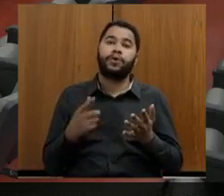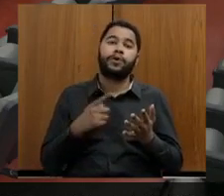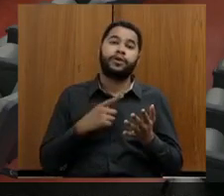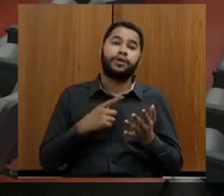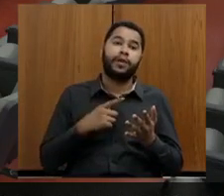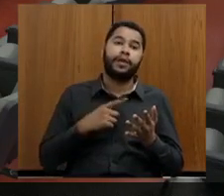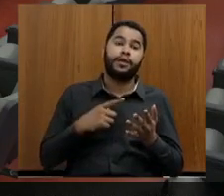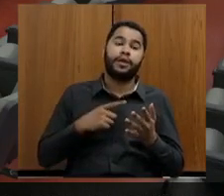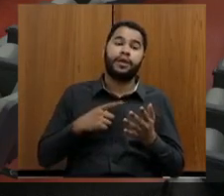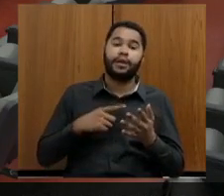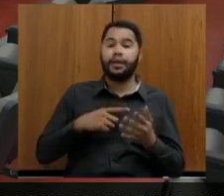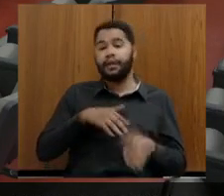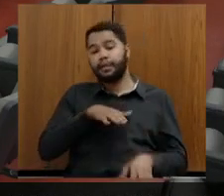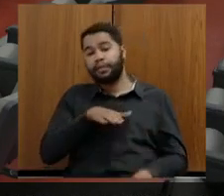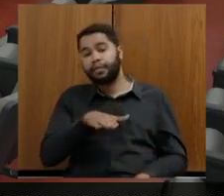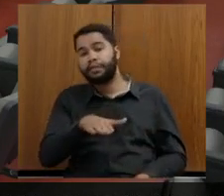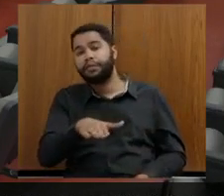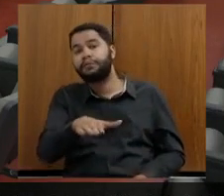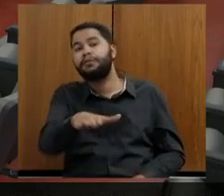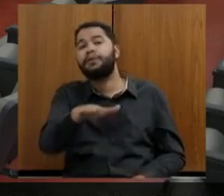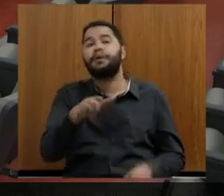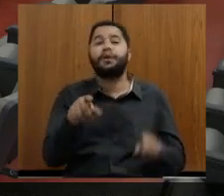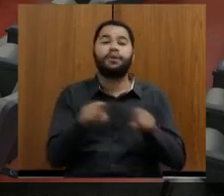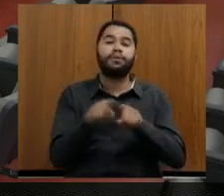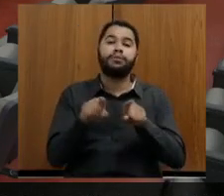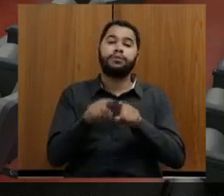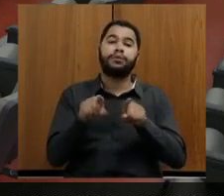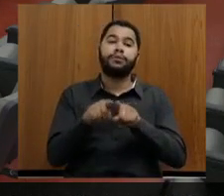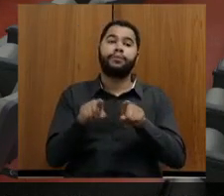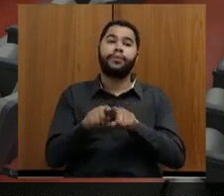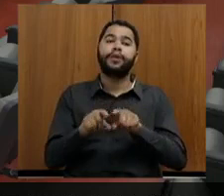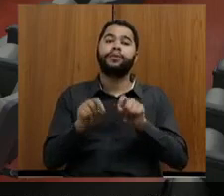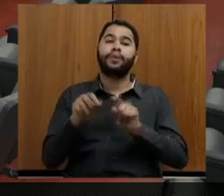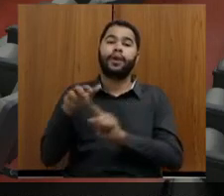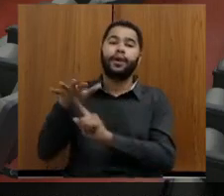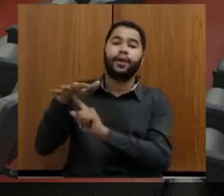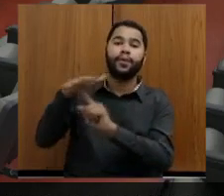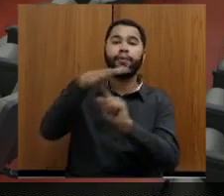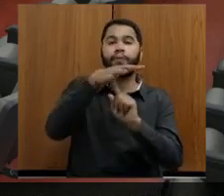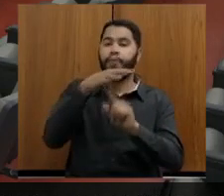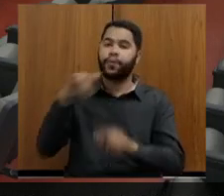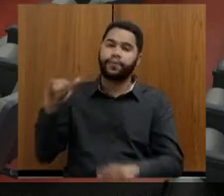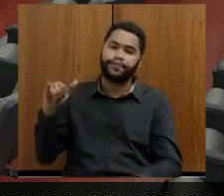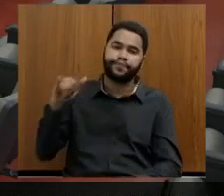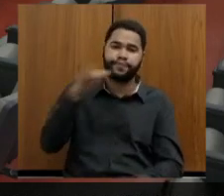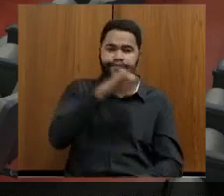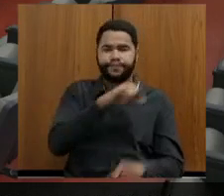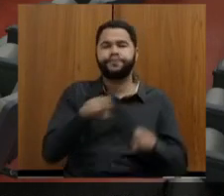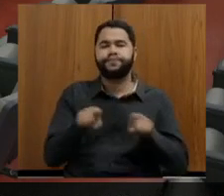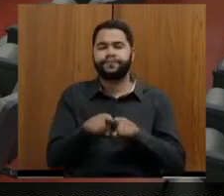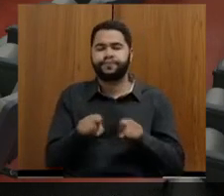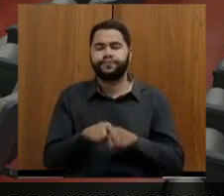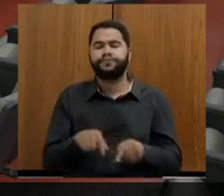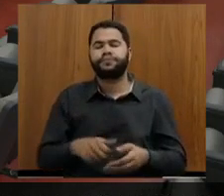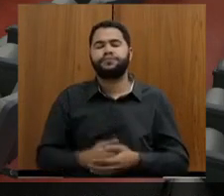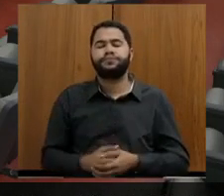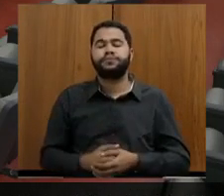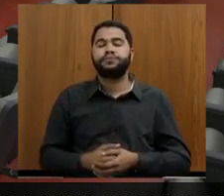por terra ou em a situação de transporte aeromédico a